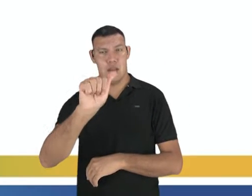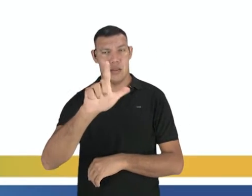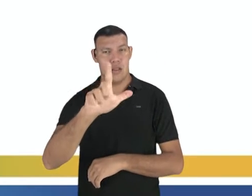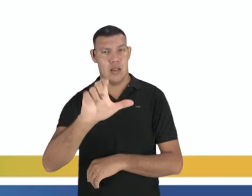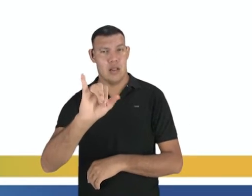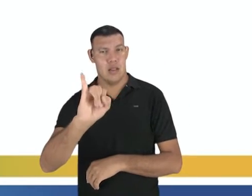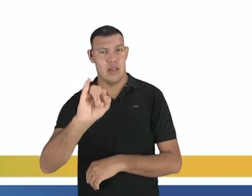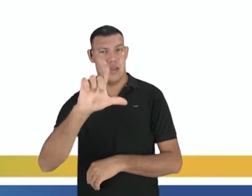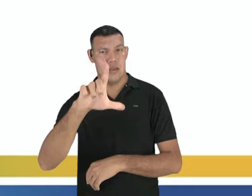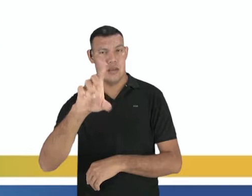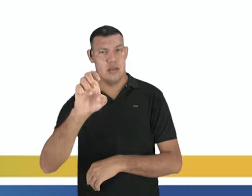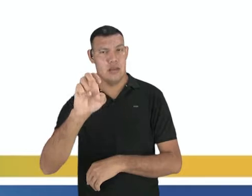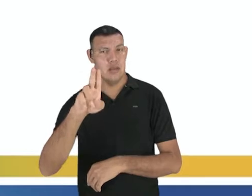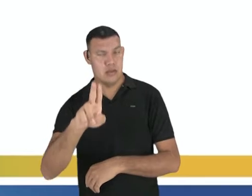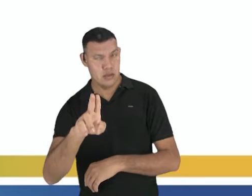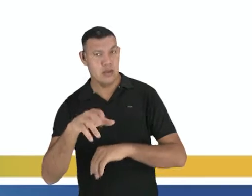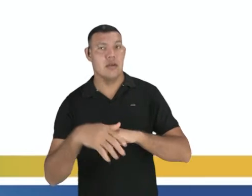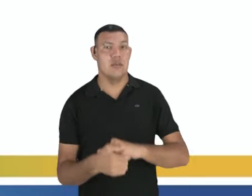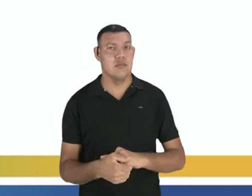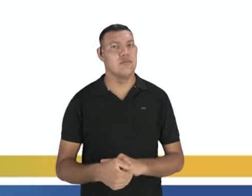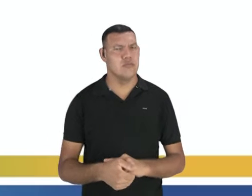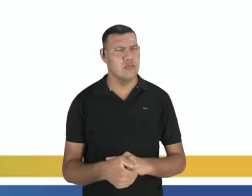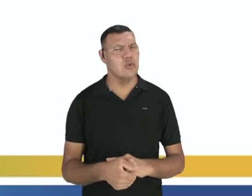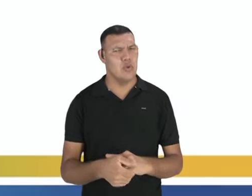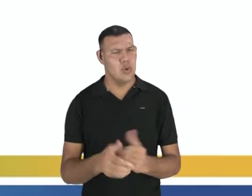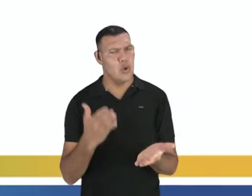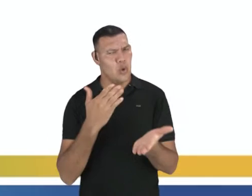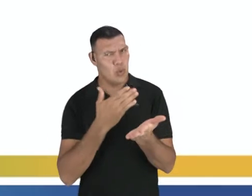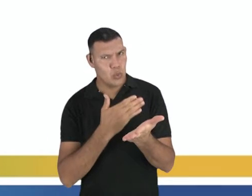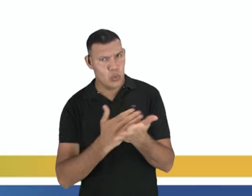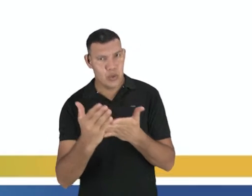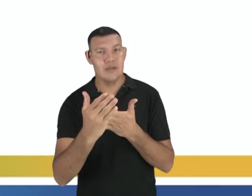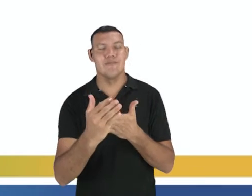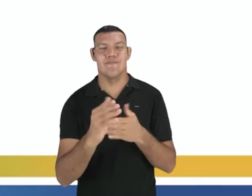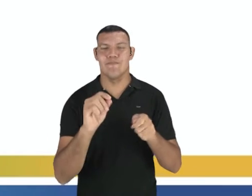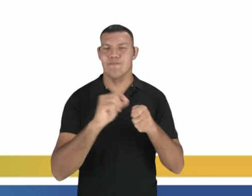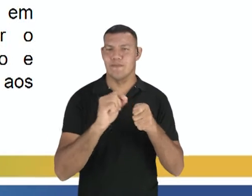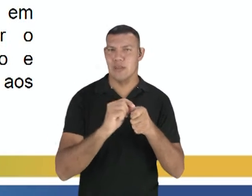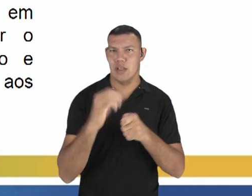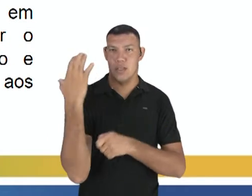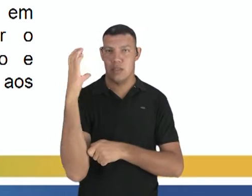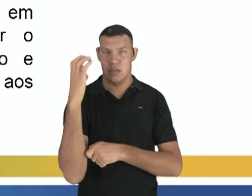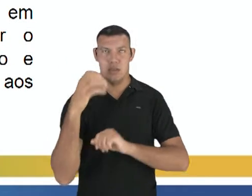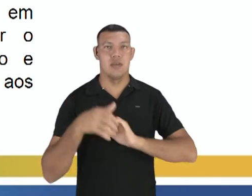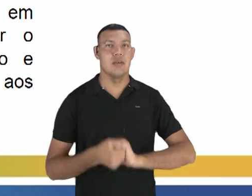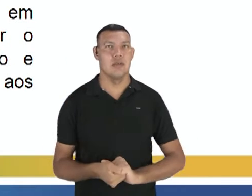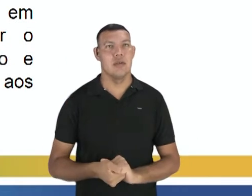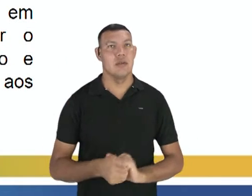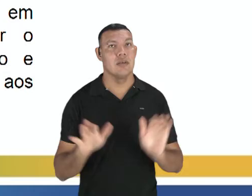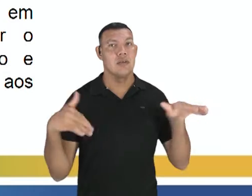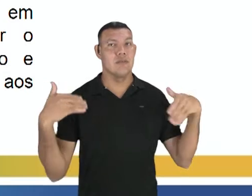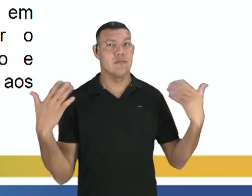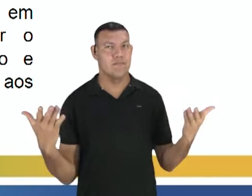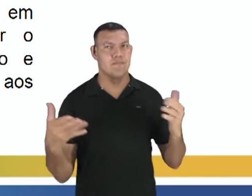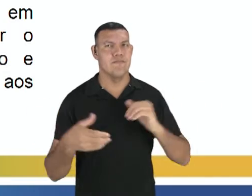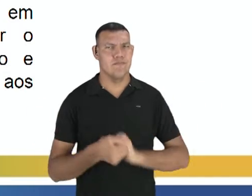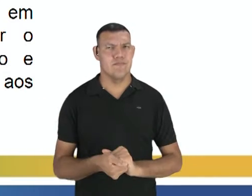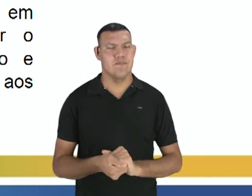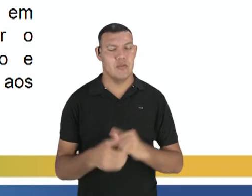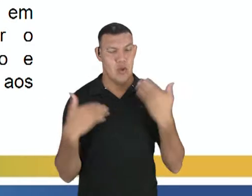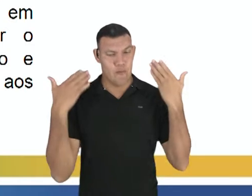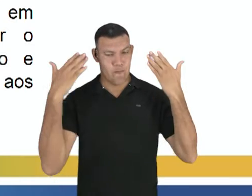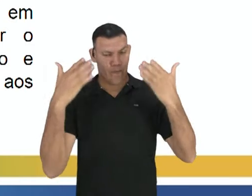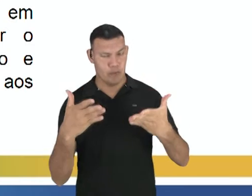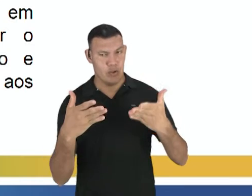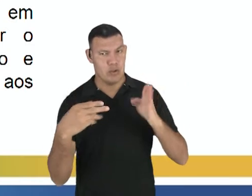os precursores da ciência como nós conhecemos hoje, que já é chamada de ciência moderna. Bom, então, voltado